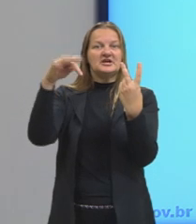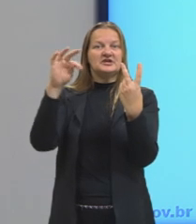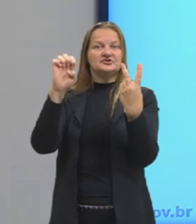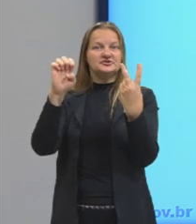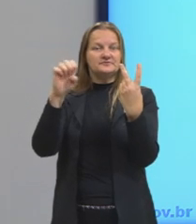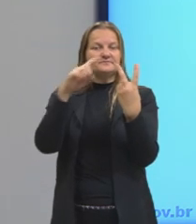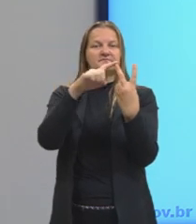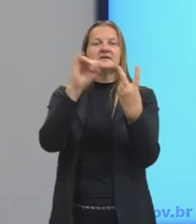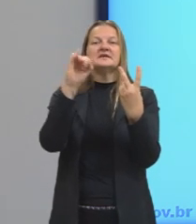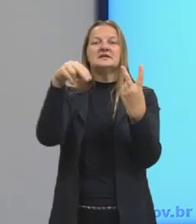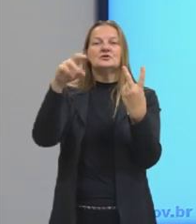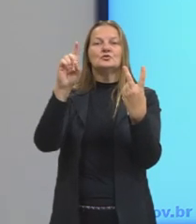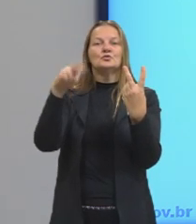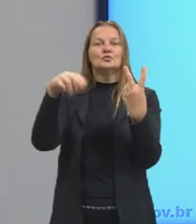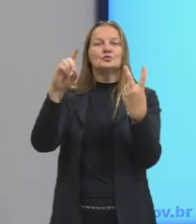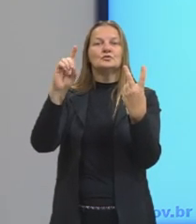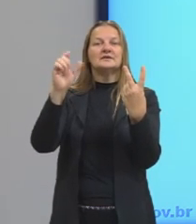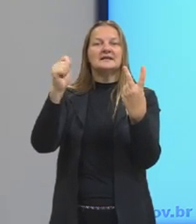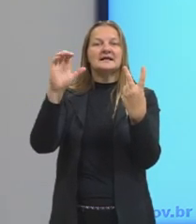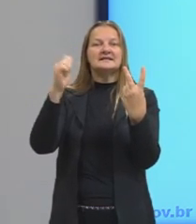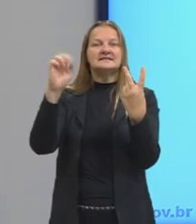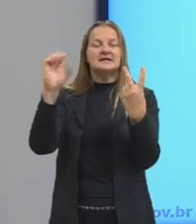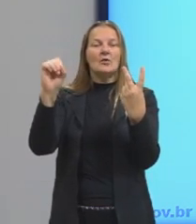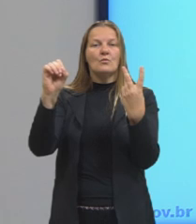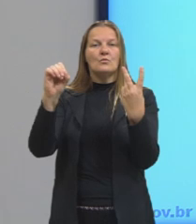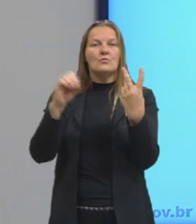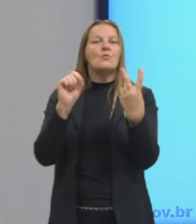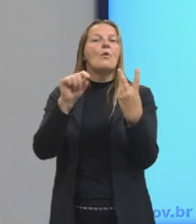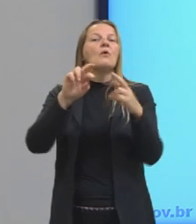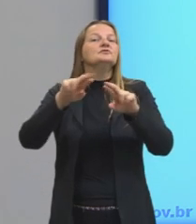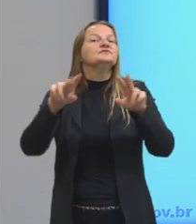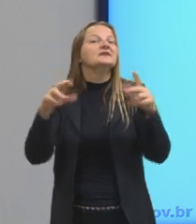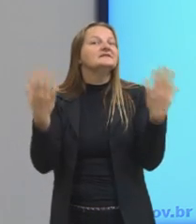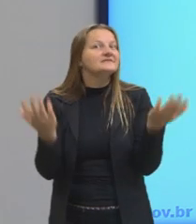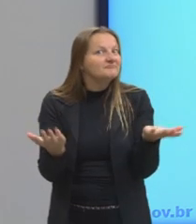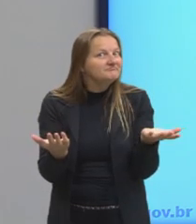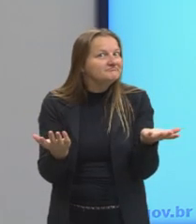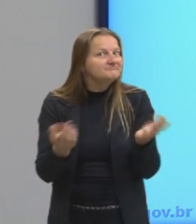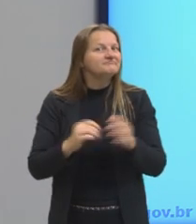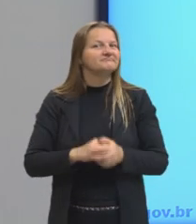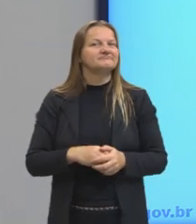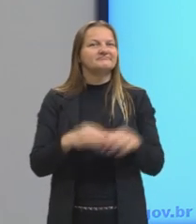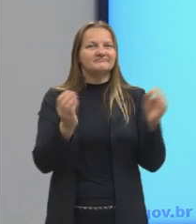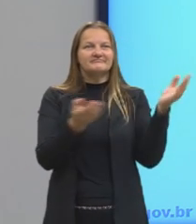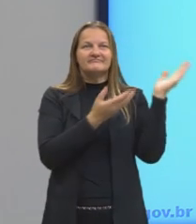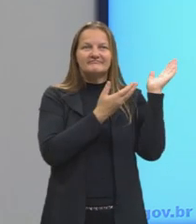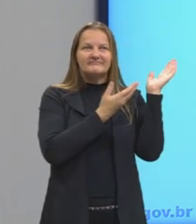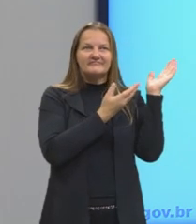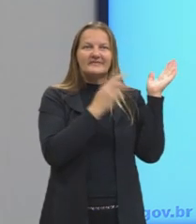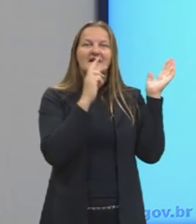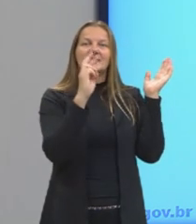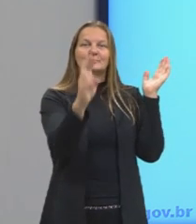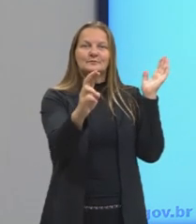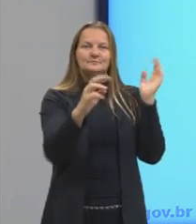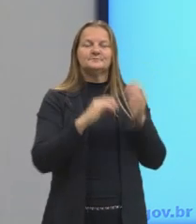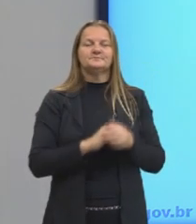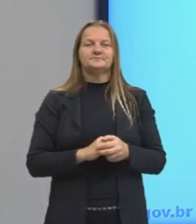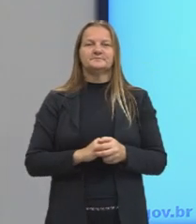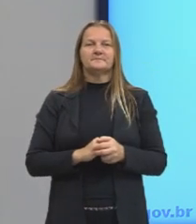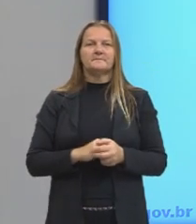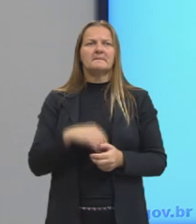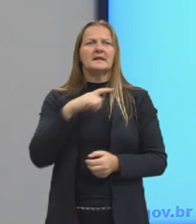identificar muitas vezes aparece aí na tua prova enchente inundação vamos ver agora ó a resposta